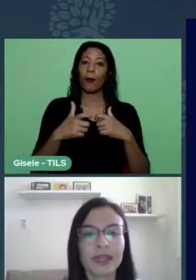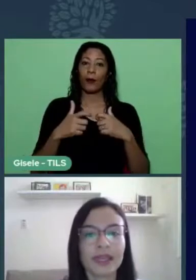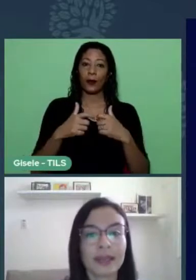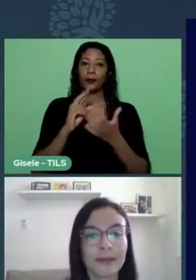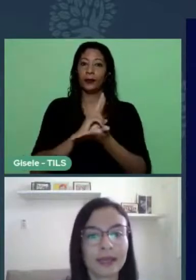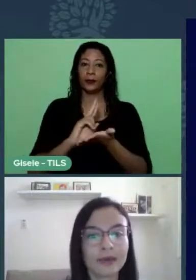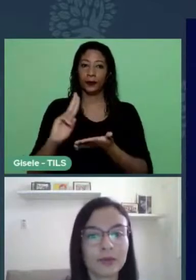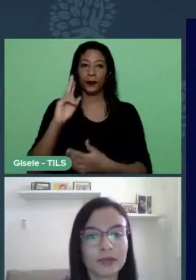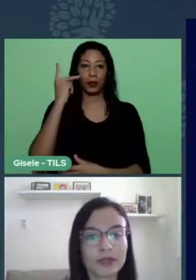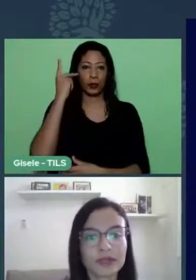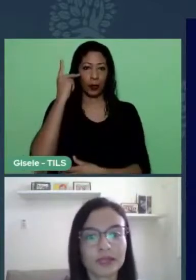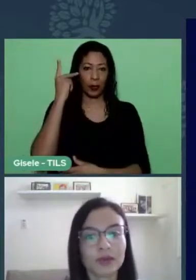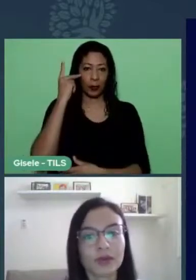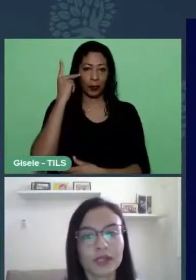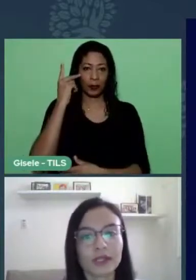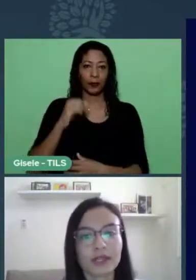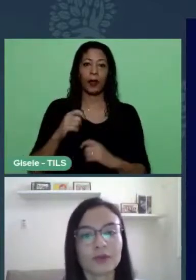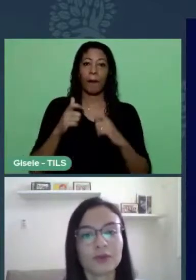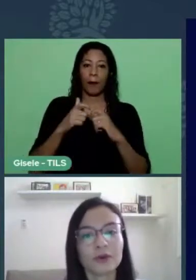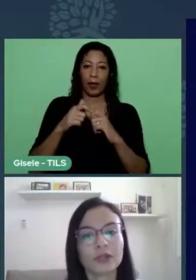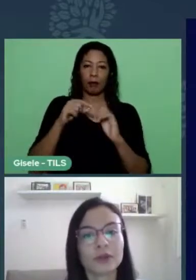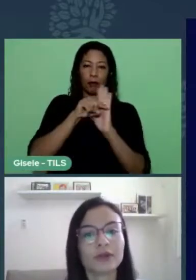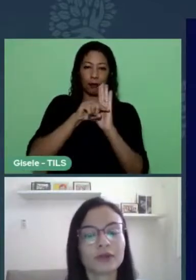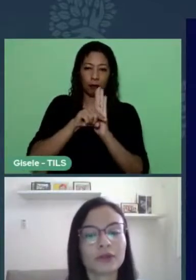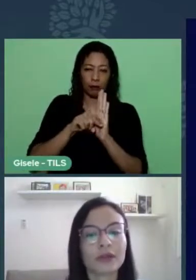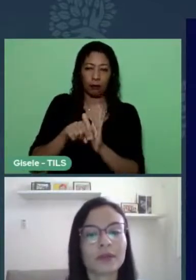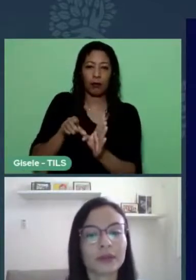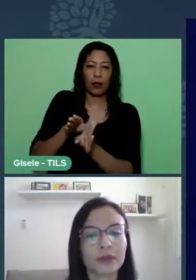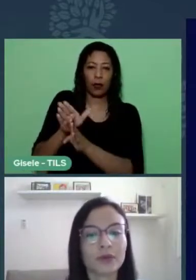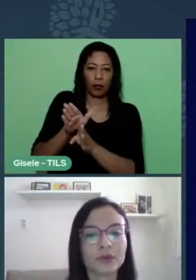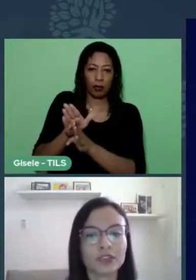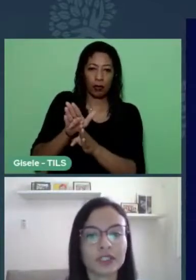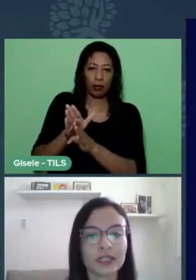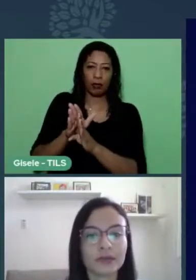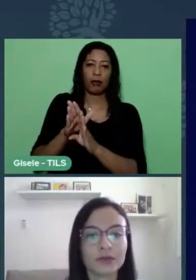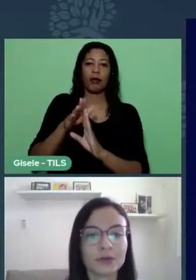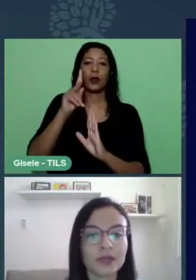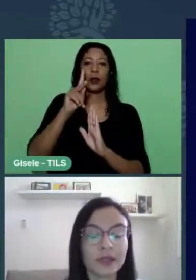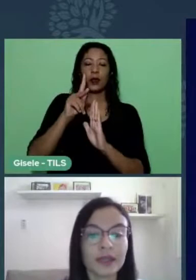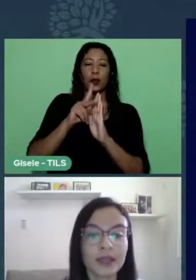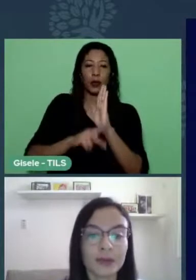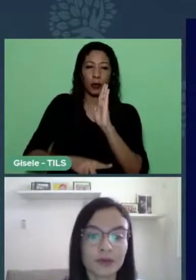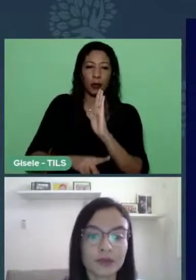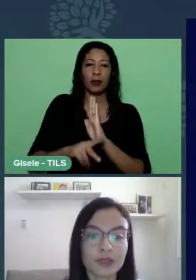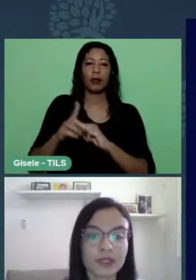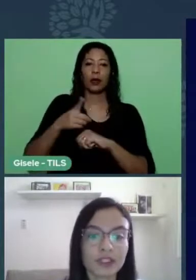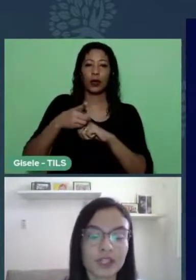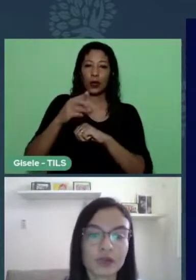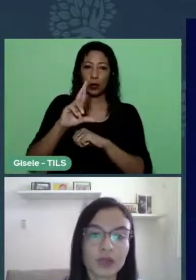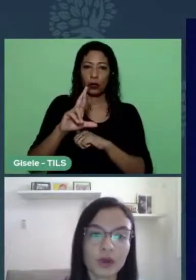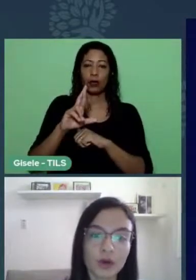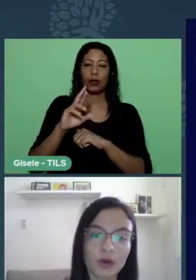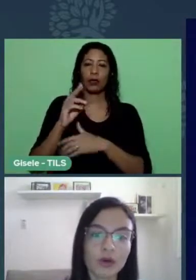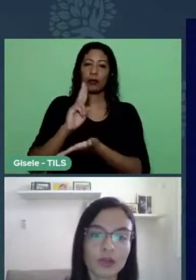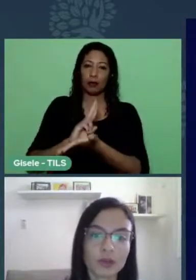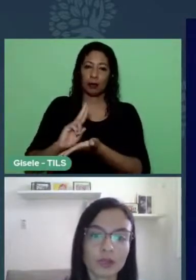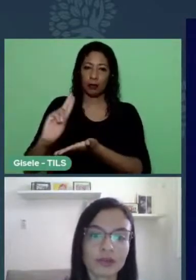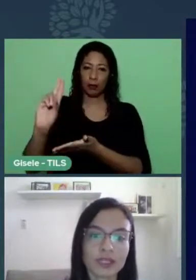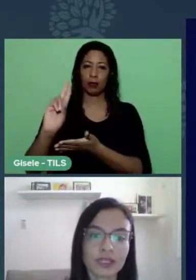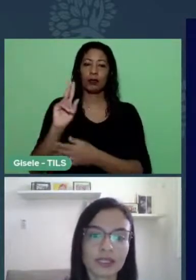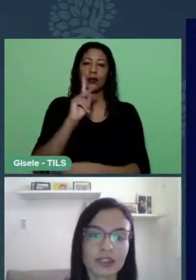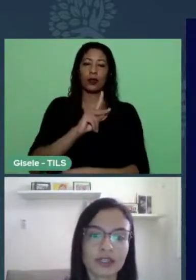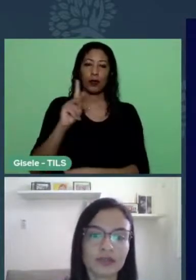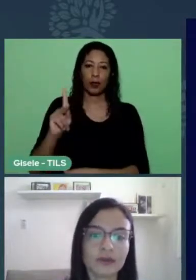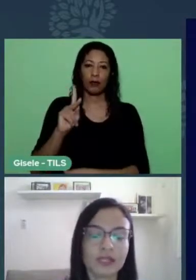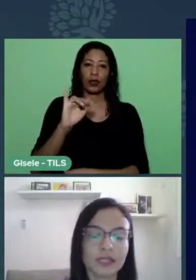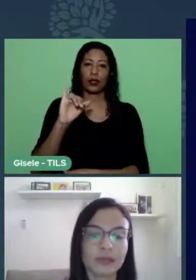USP. Ele é médico, pesquisador e orientador do programa de doutorado em pneumologia da USP. É professor assistente do INCOR, Hospital